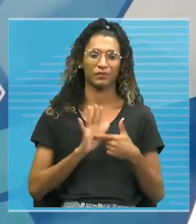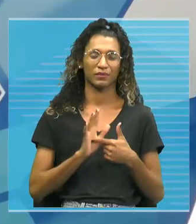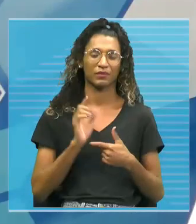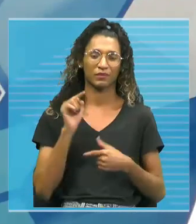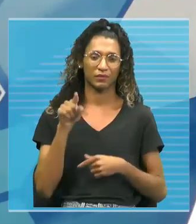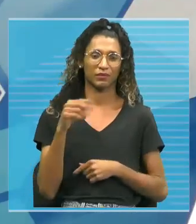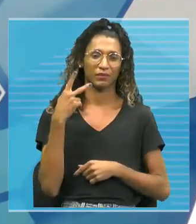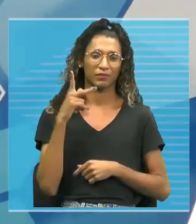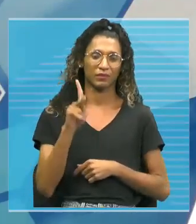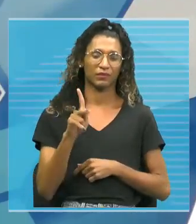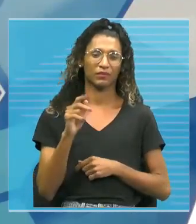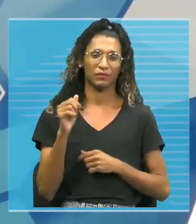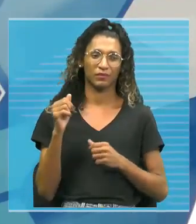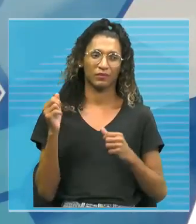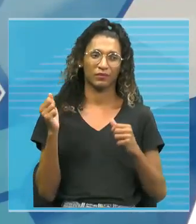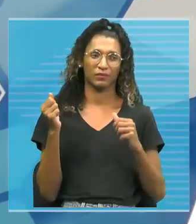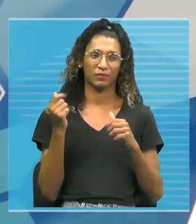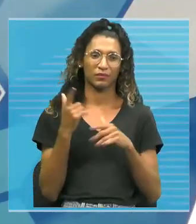escola,